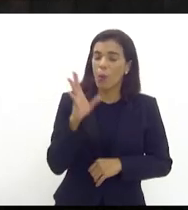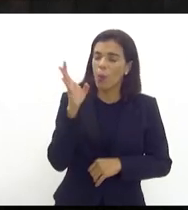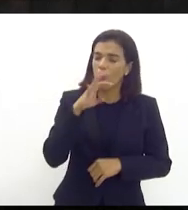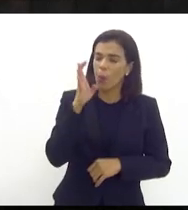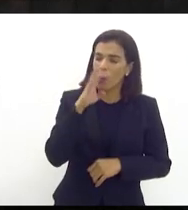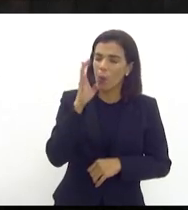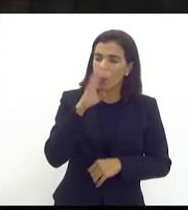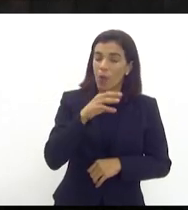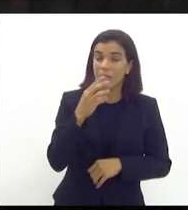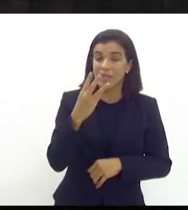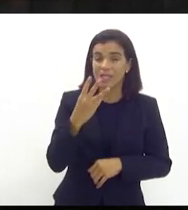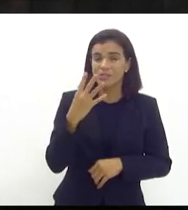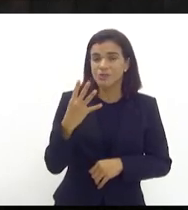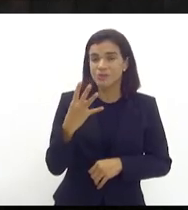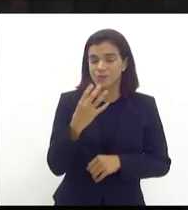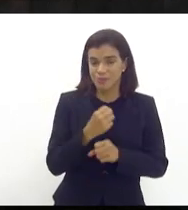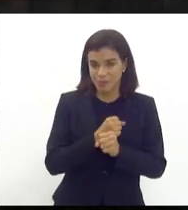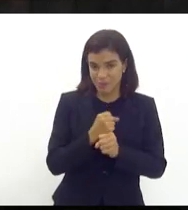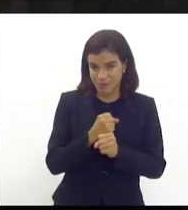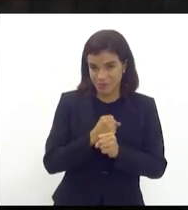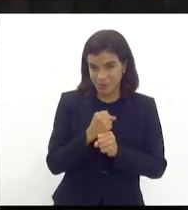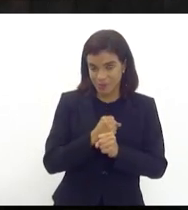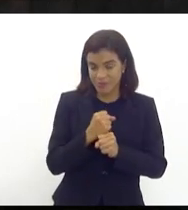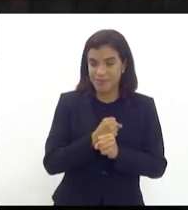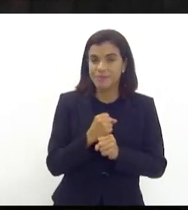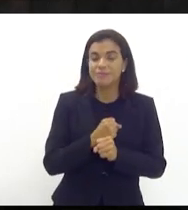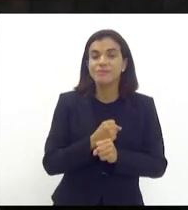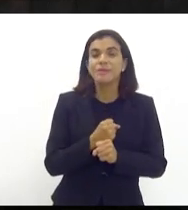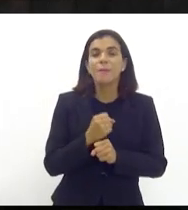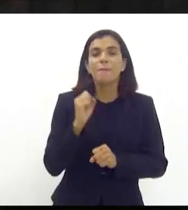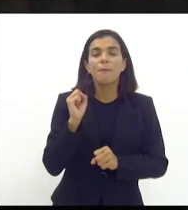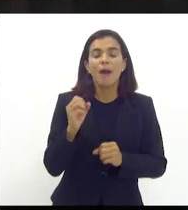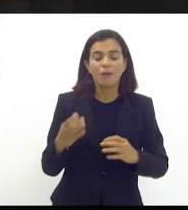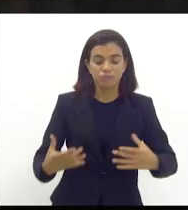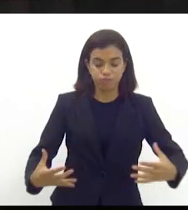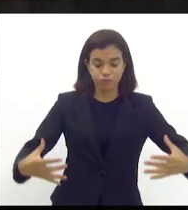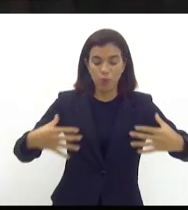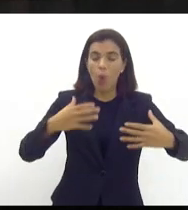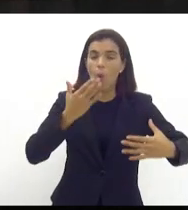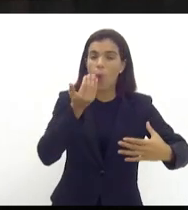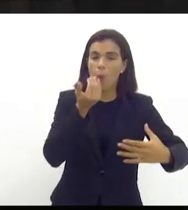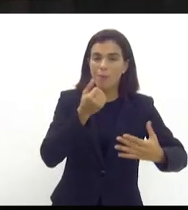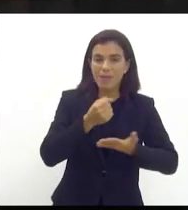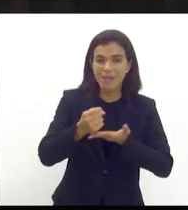uns 3, 4 anos para botar na cesta básica